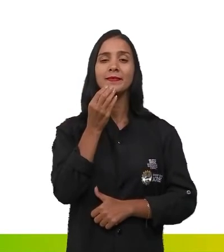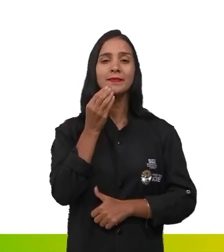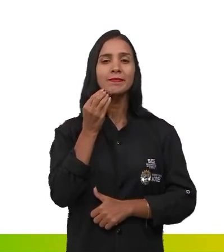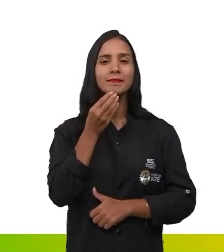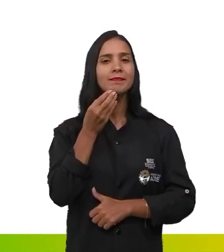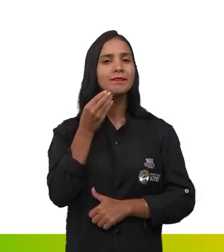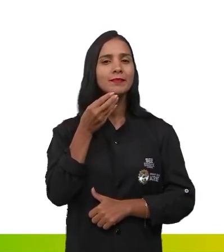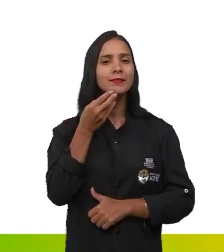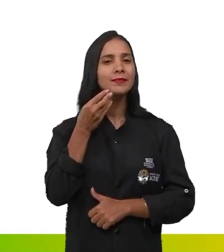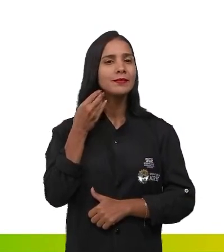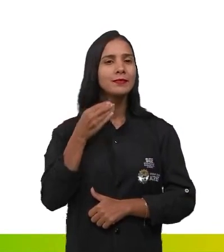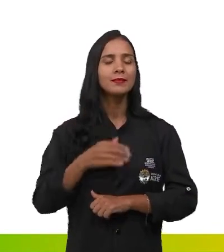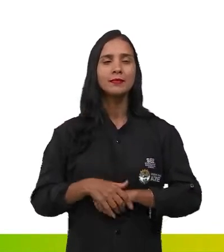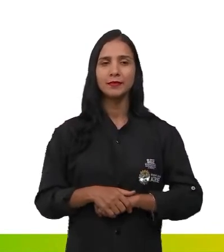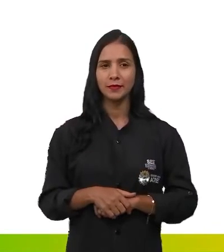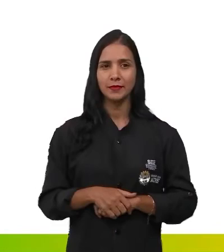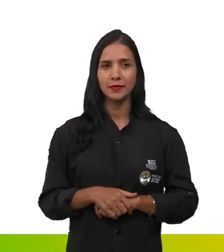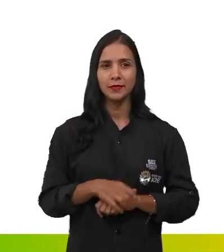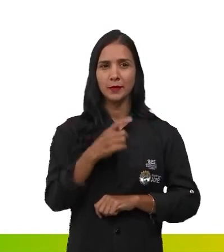Organizados pelo Comitê